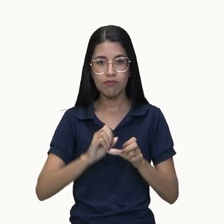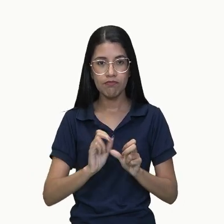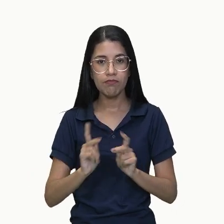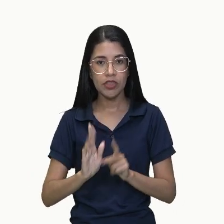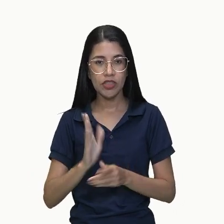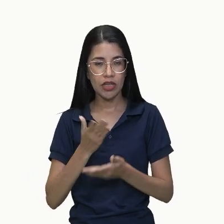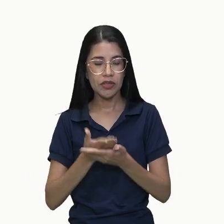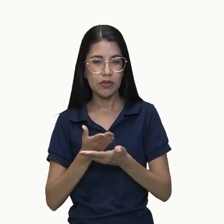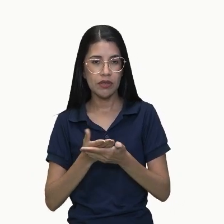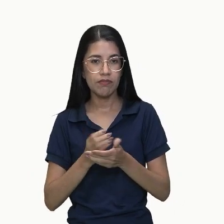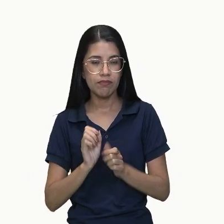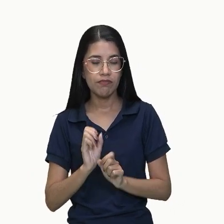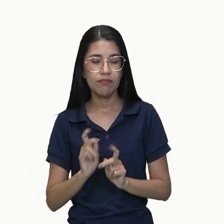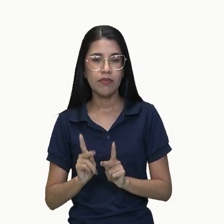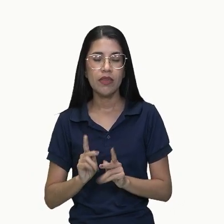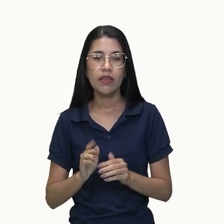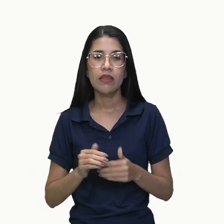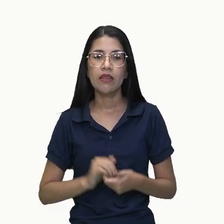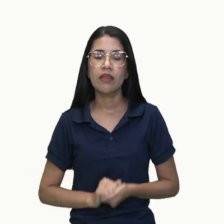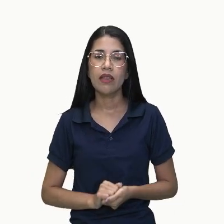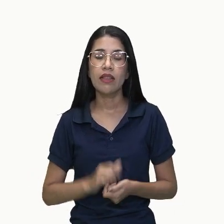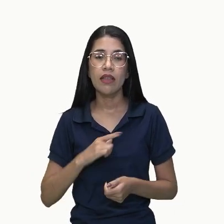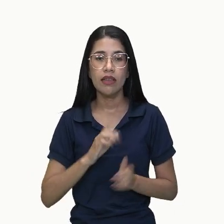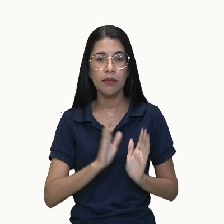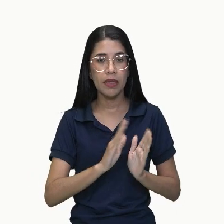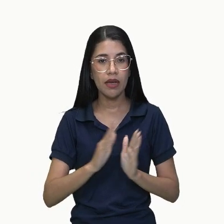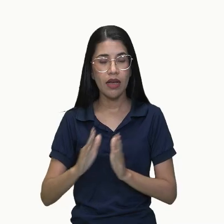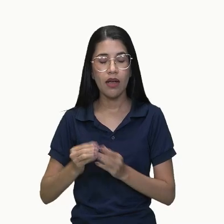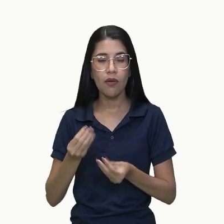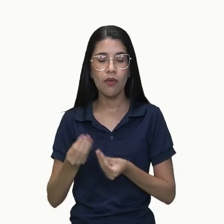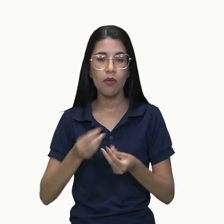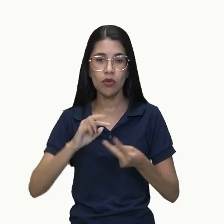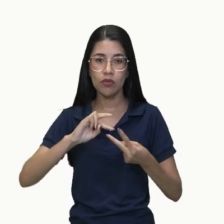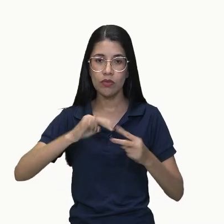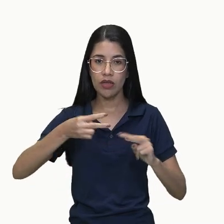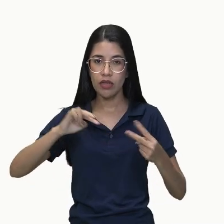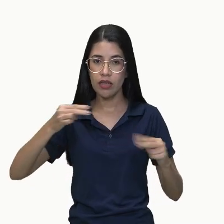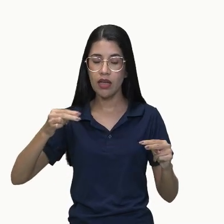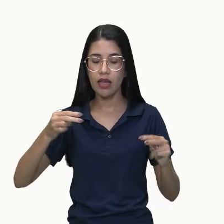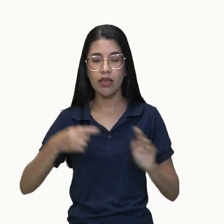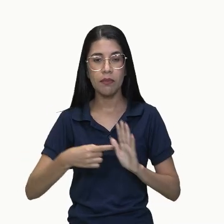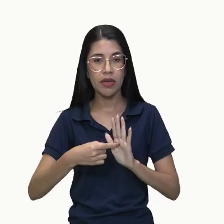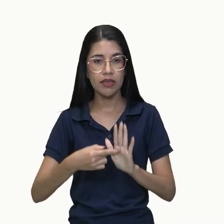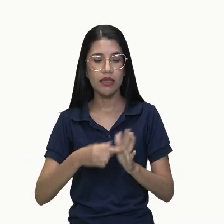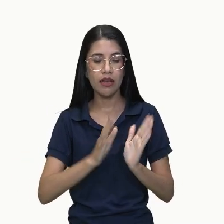viu. Em sequência definida pelo DNA, tá?